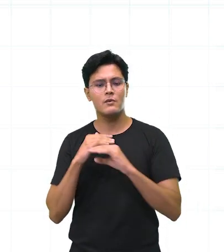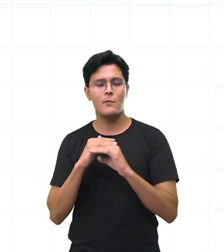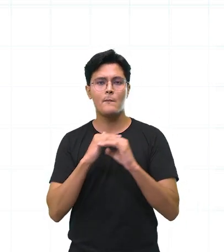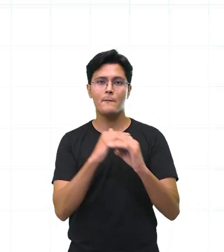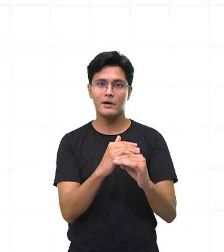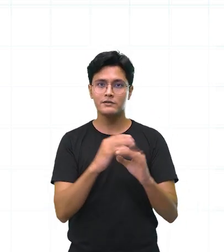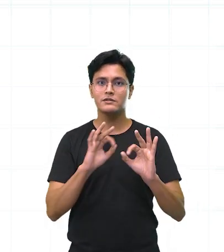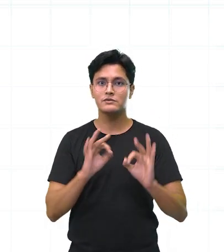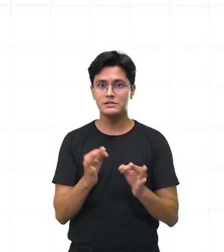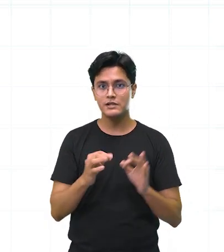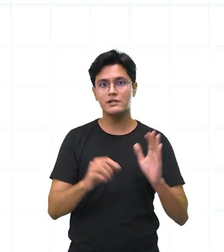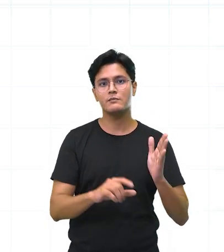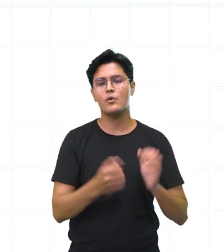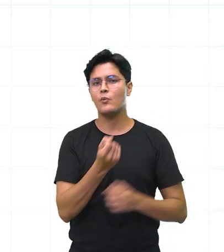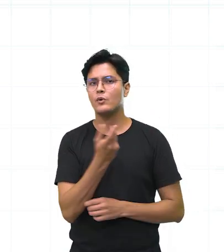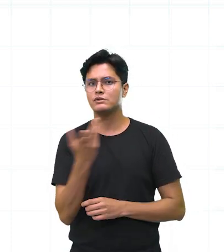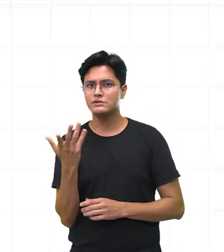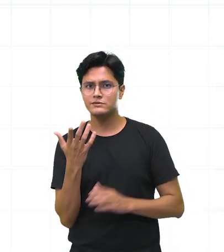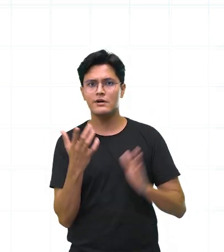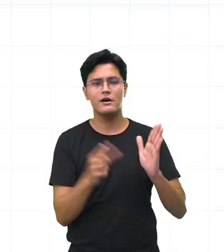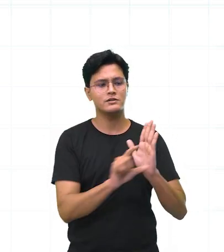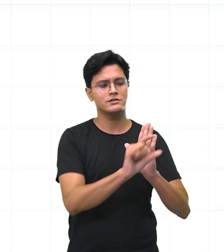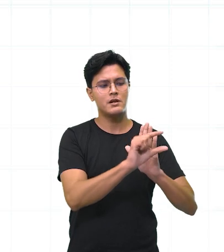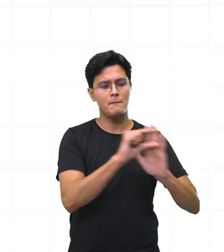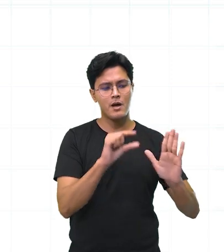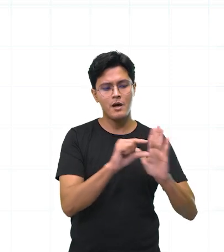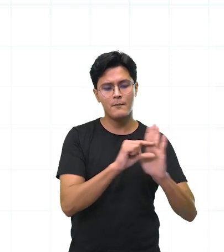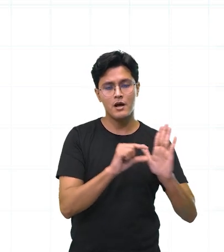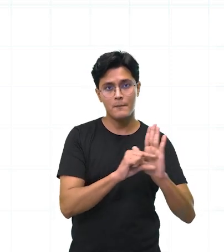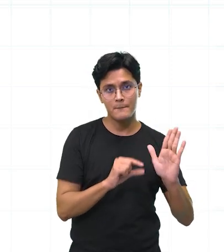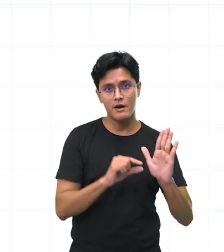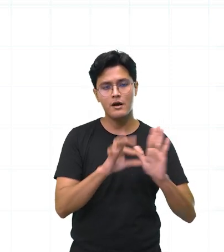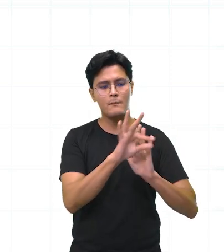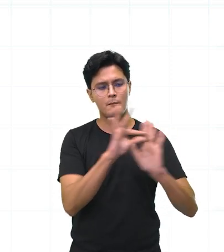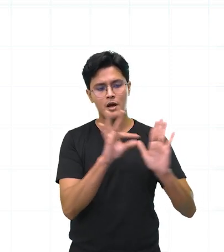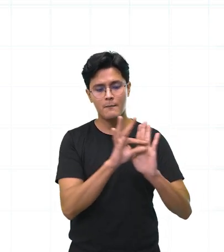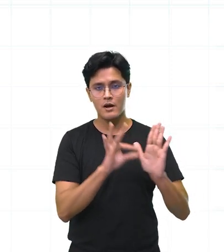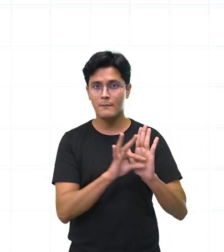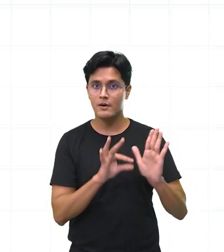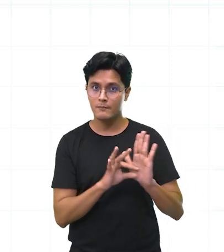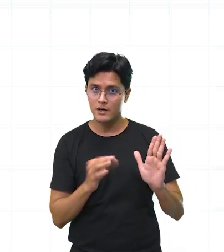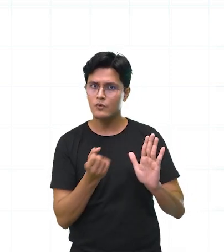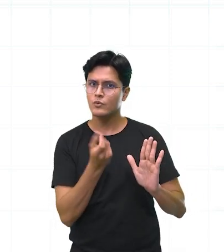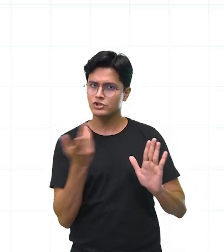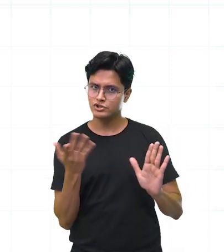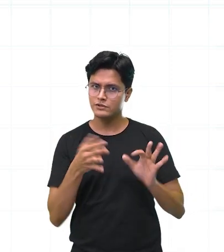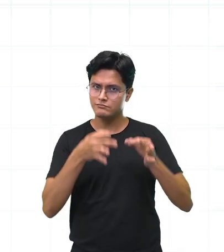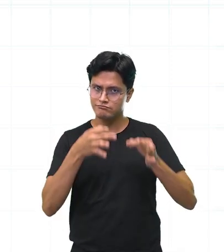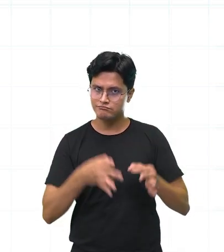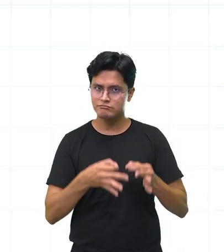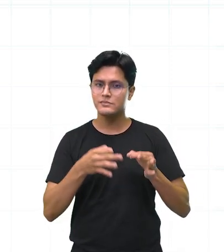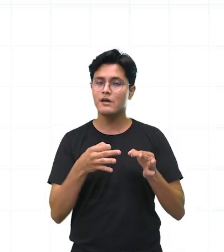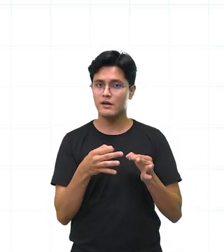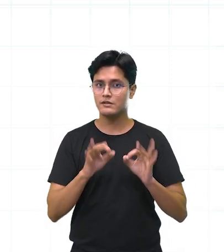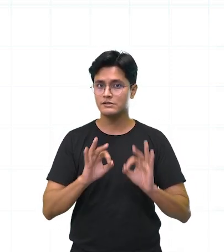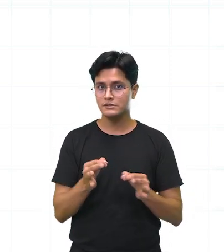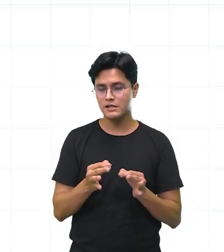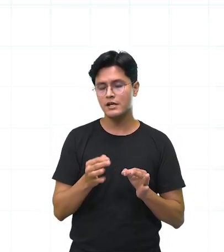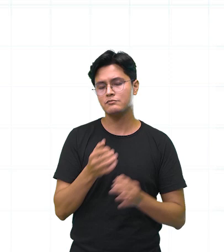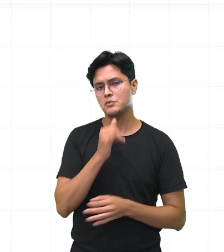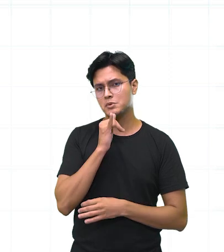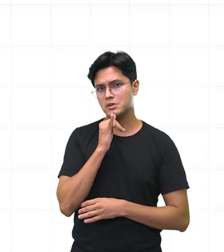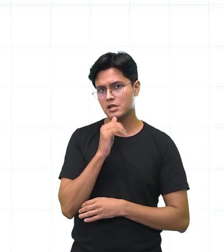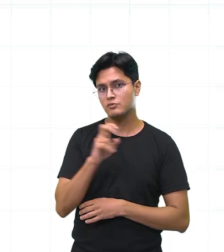Ele decidiu botar 4, 5, então todas ali dentro daquele verso vai seguir 5 sílabas poéticas,